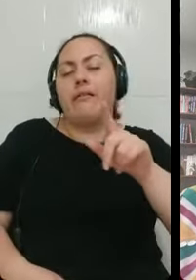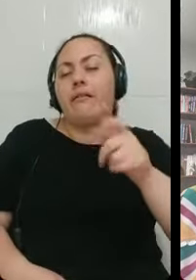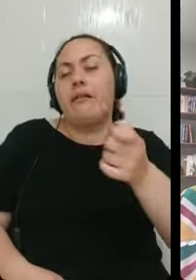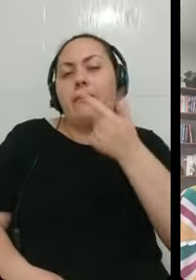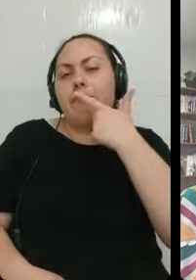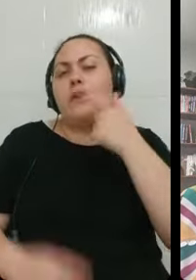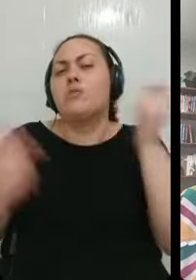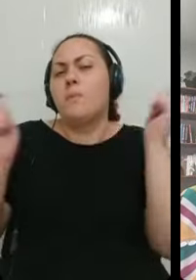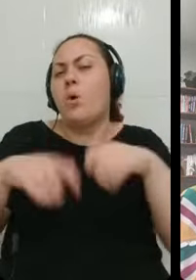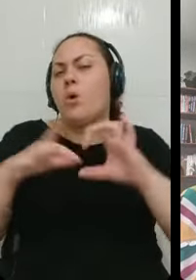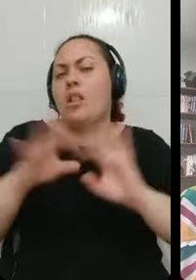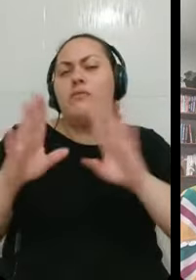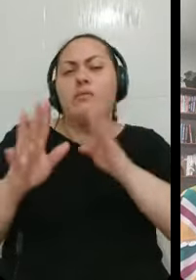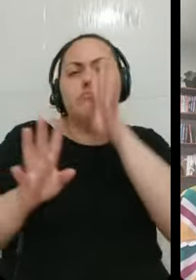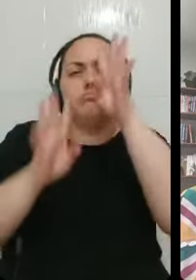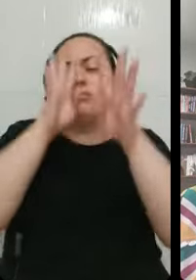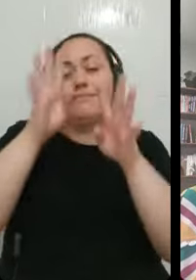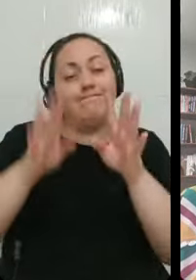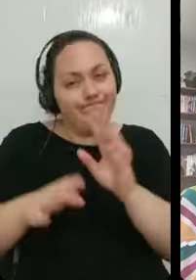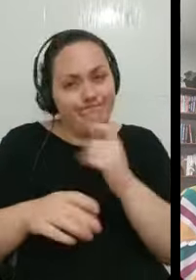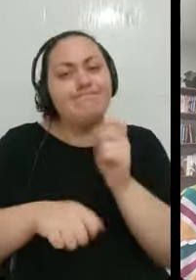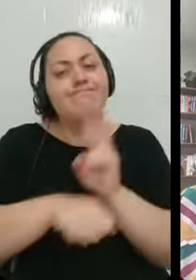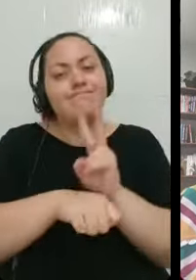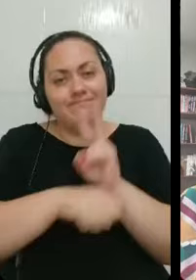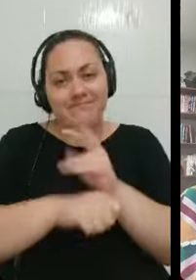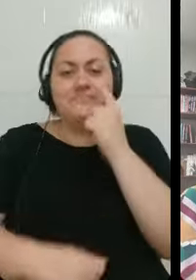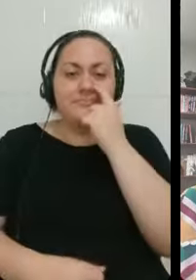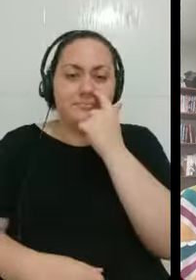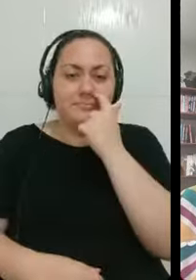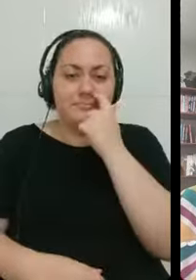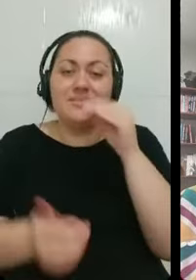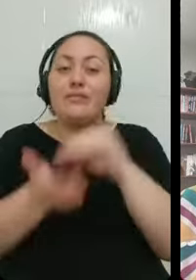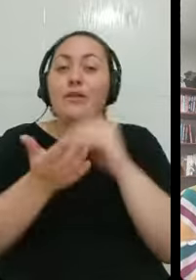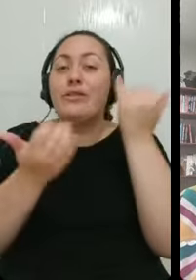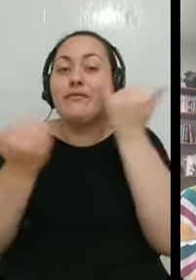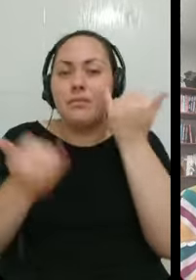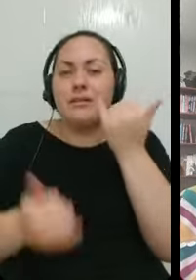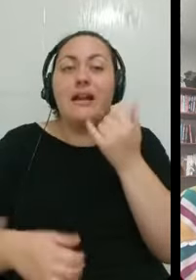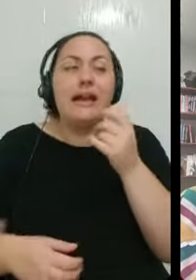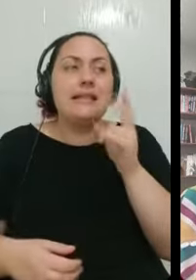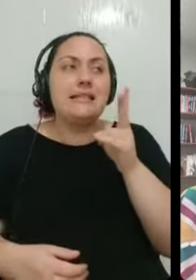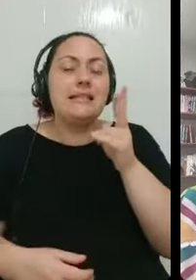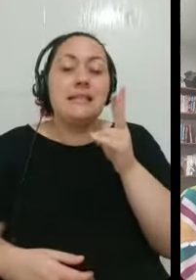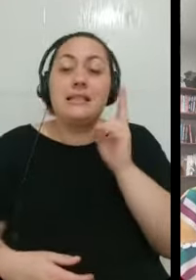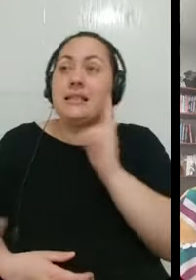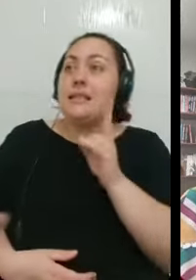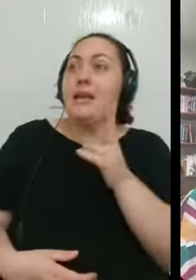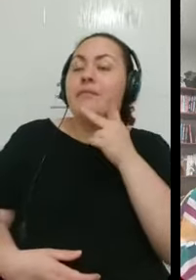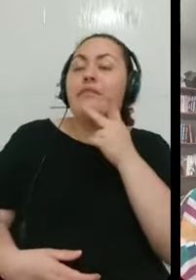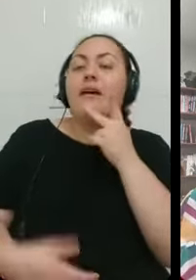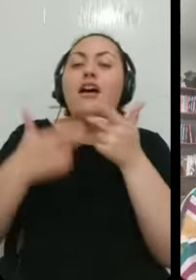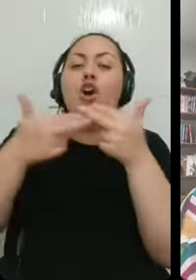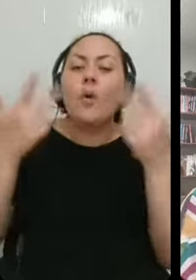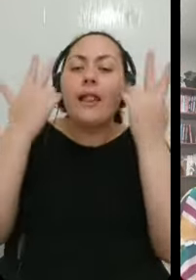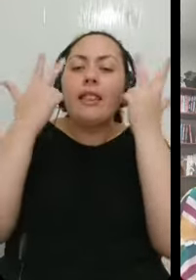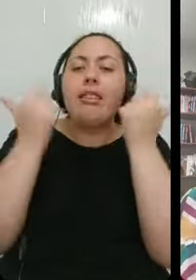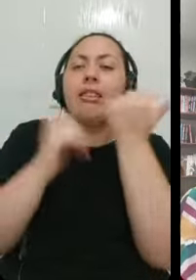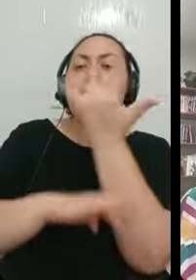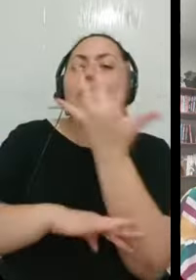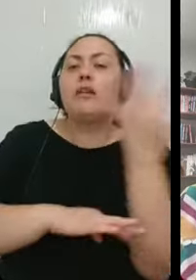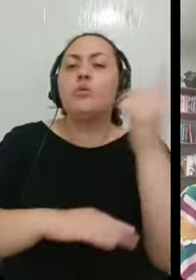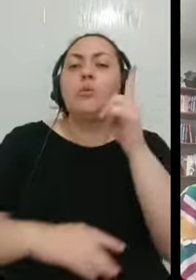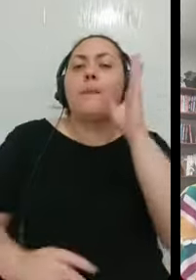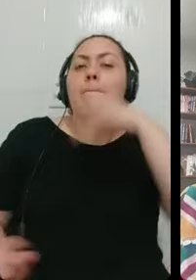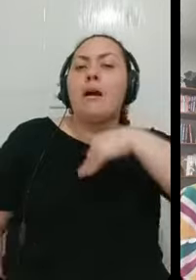né? A desinformação. É, o natural não faz mal, né? Porque ainda tem muito disso, né? As pessoas acham, ah, porque